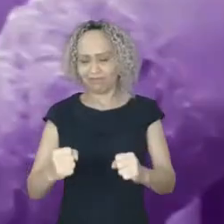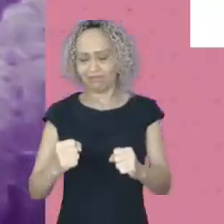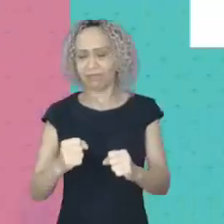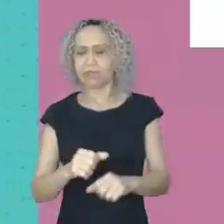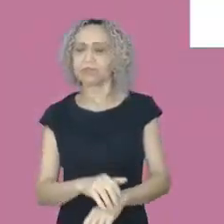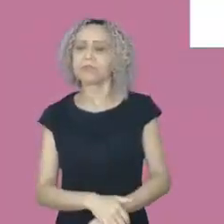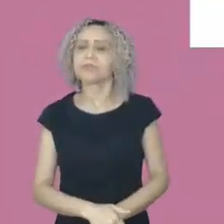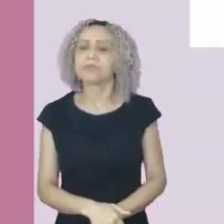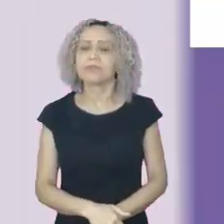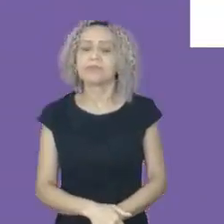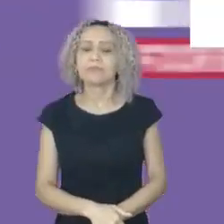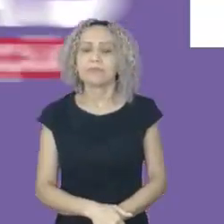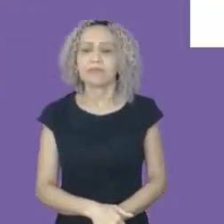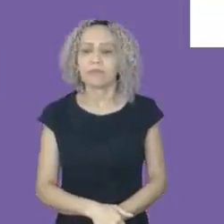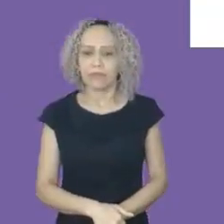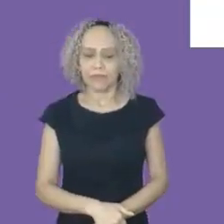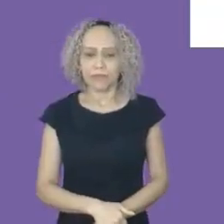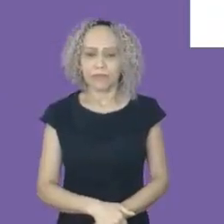poder.